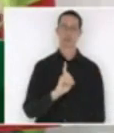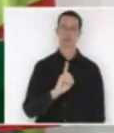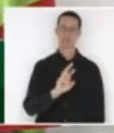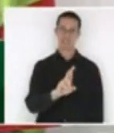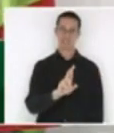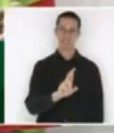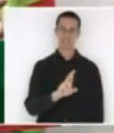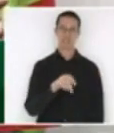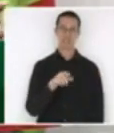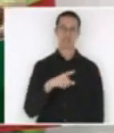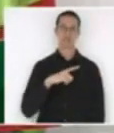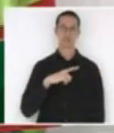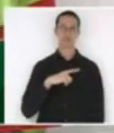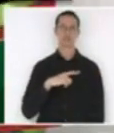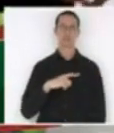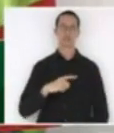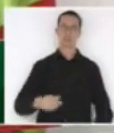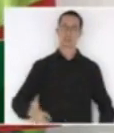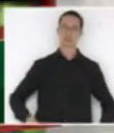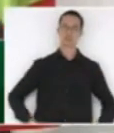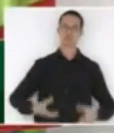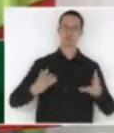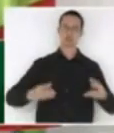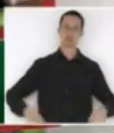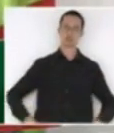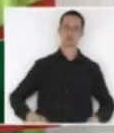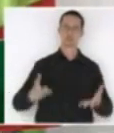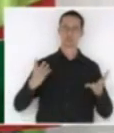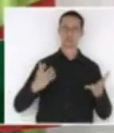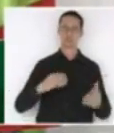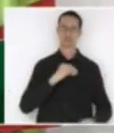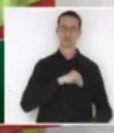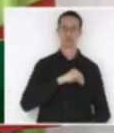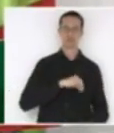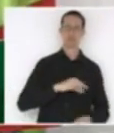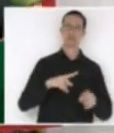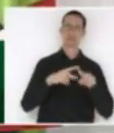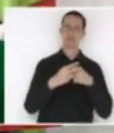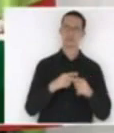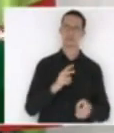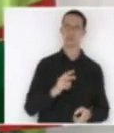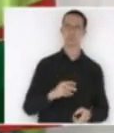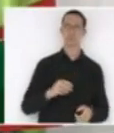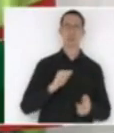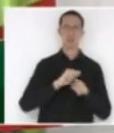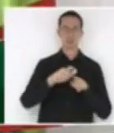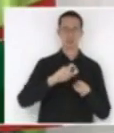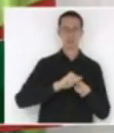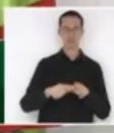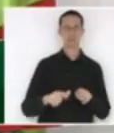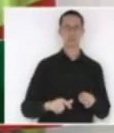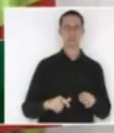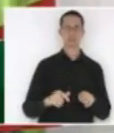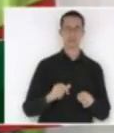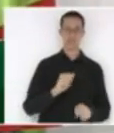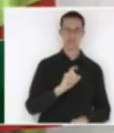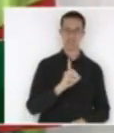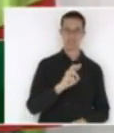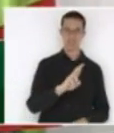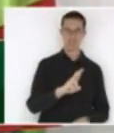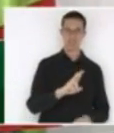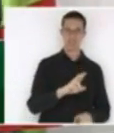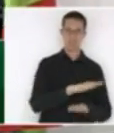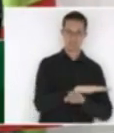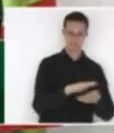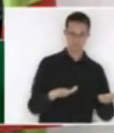280 milhões por ano entre encargos, folha de pagamento, manutenção, aluguéis, com certeza vai sobrar muito